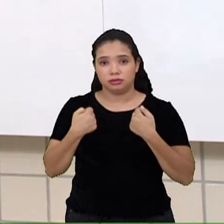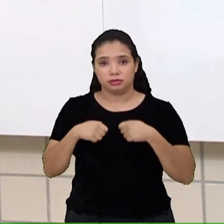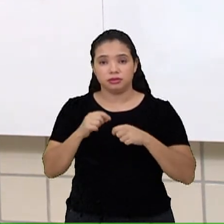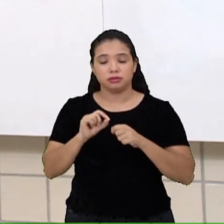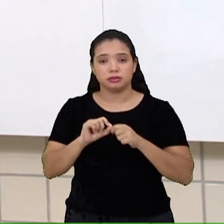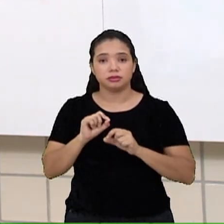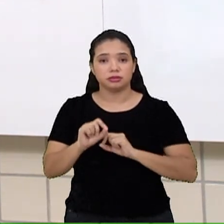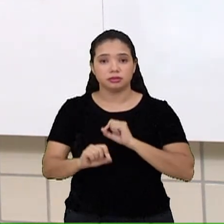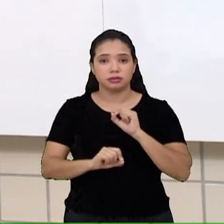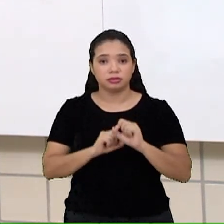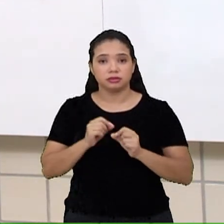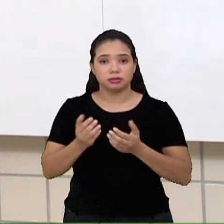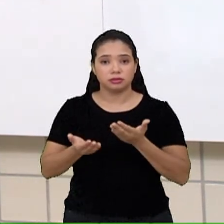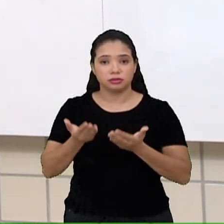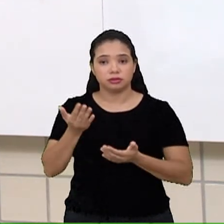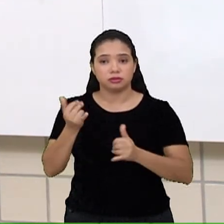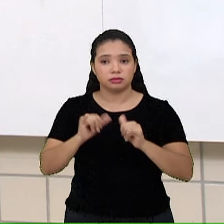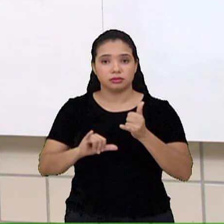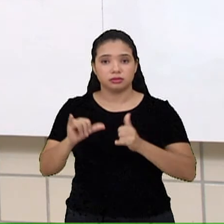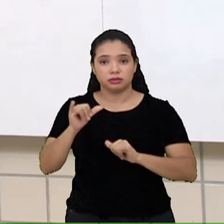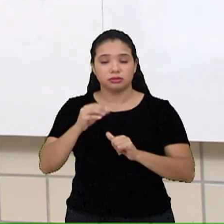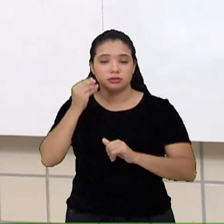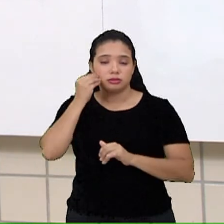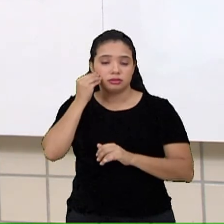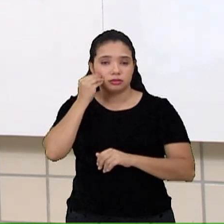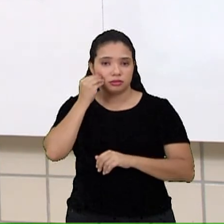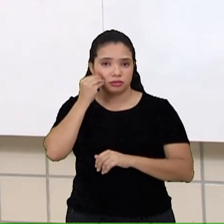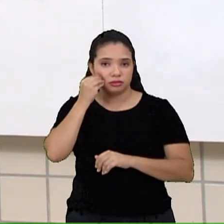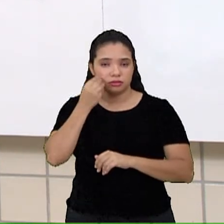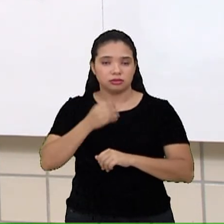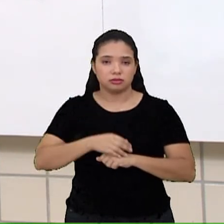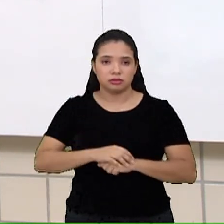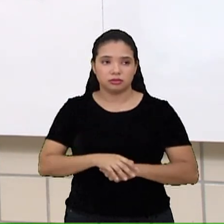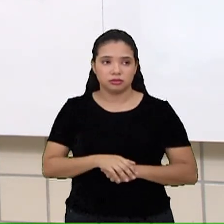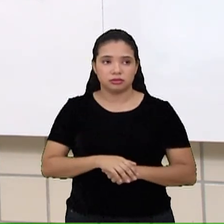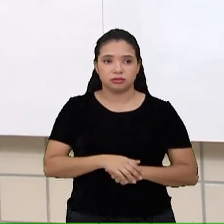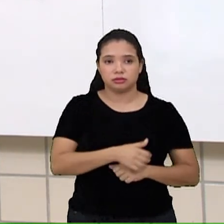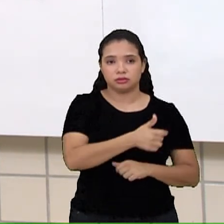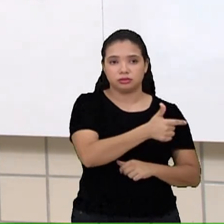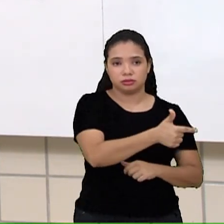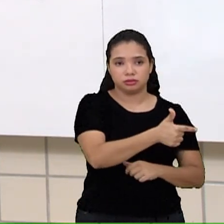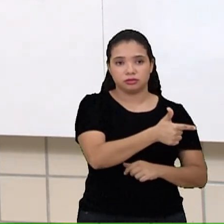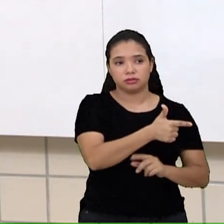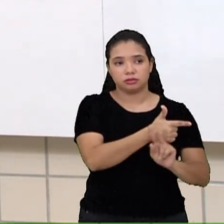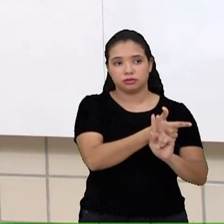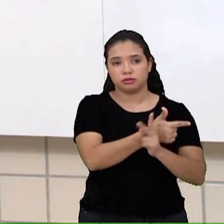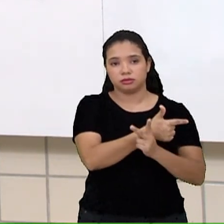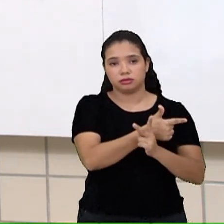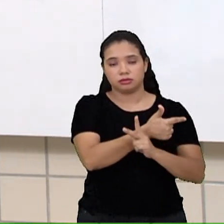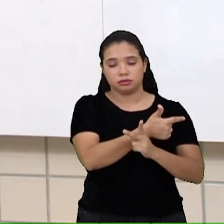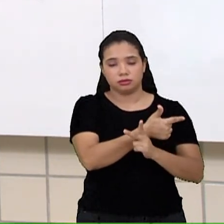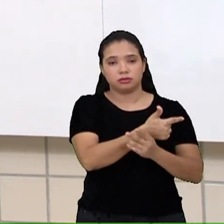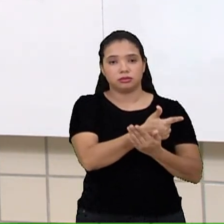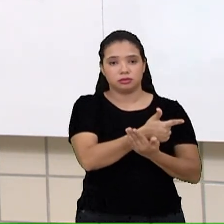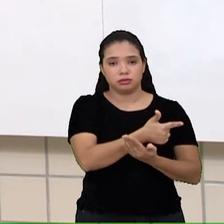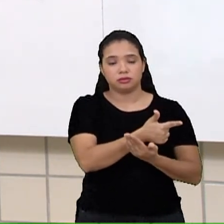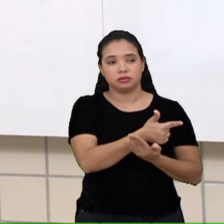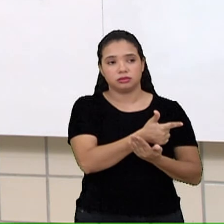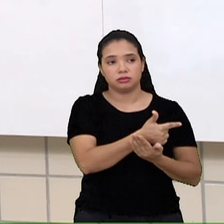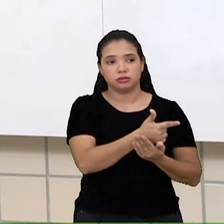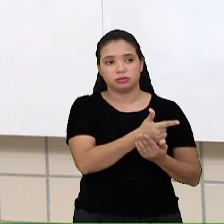quê? Meu balanceamento químico por tentativa, que eu vou colocar o número 2 aqui na frente. Esse meu número 2, ele